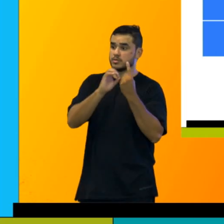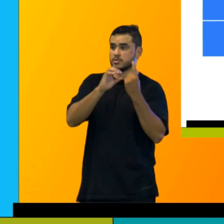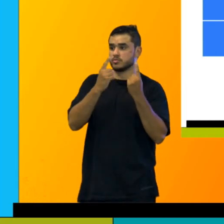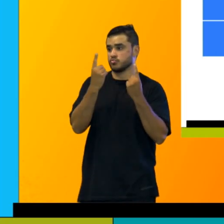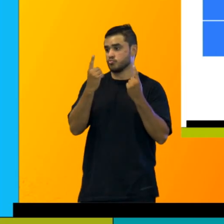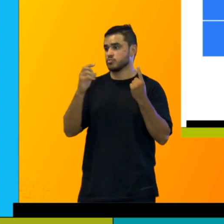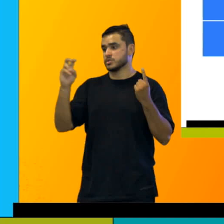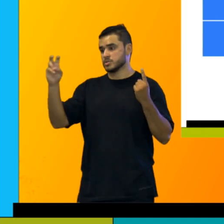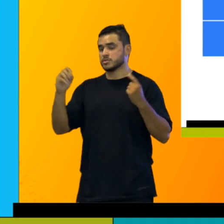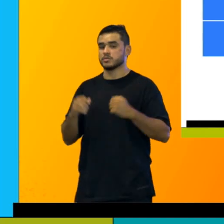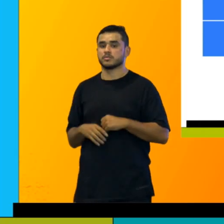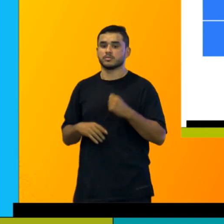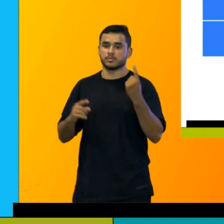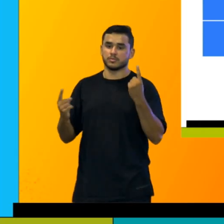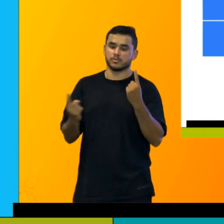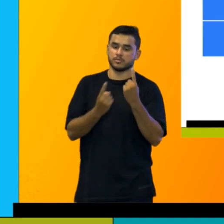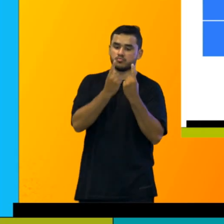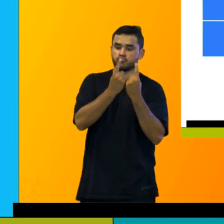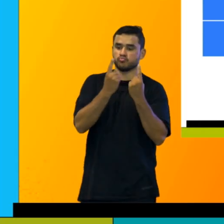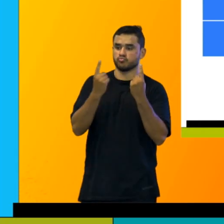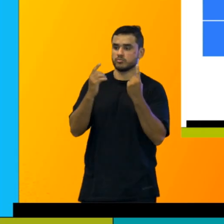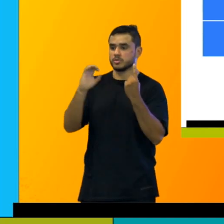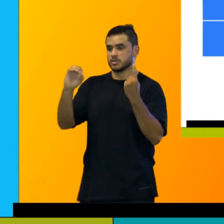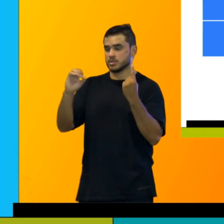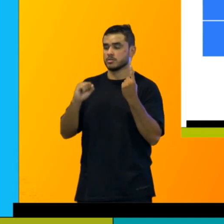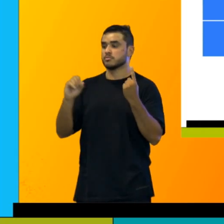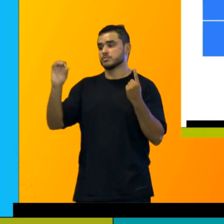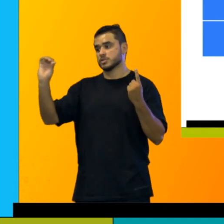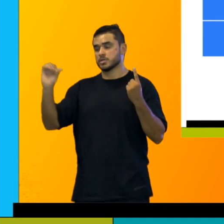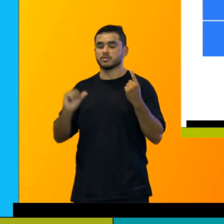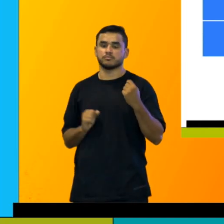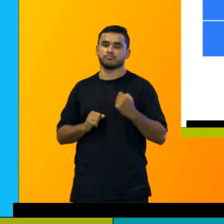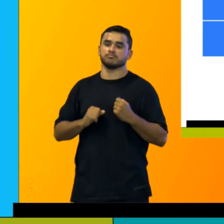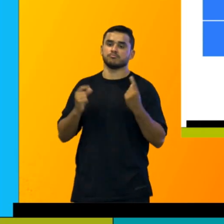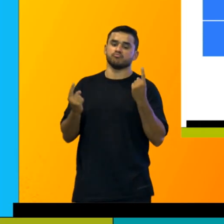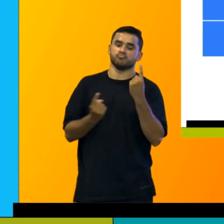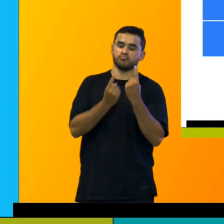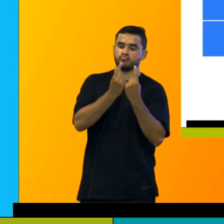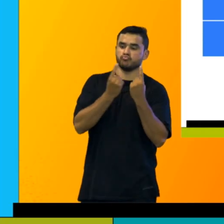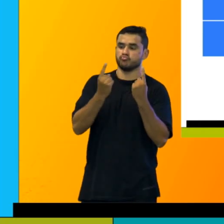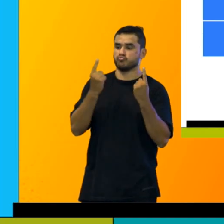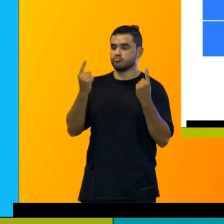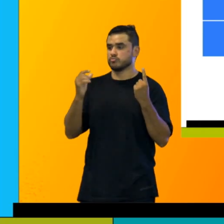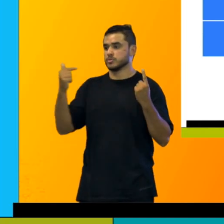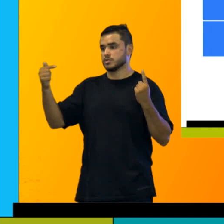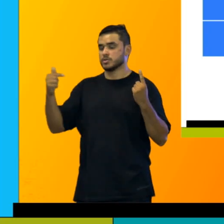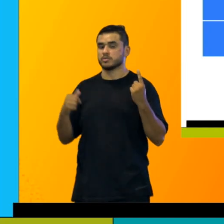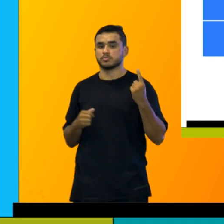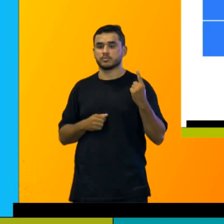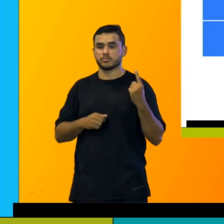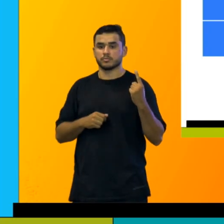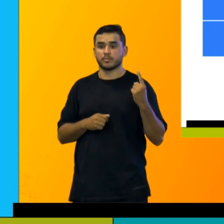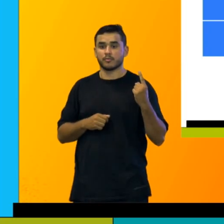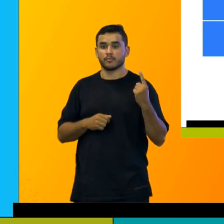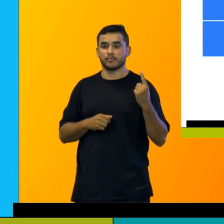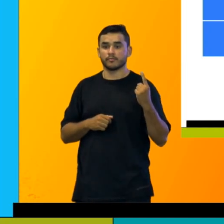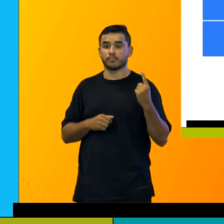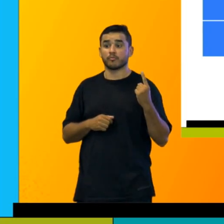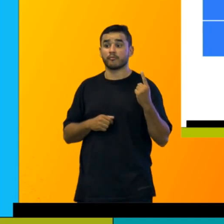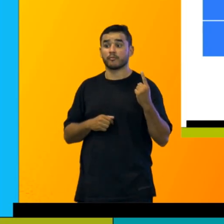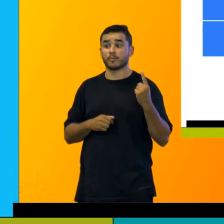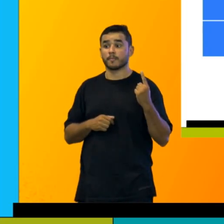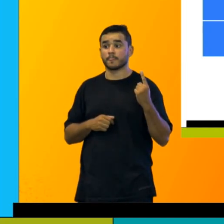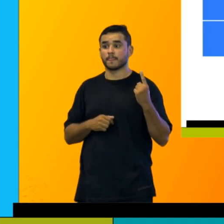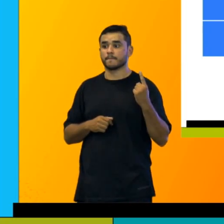5. 110 é o 6. 111 é o 7. Ó, o 7